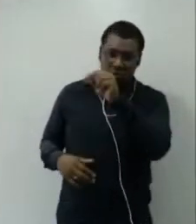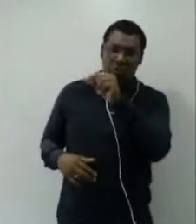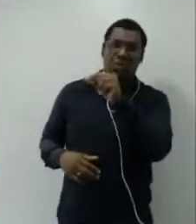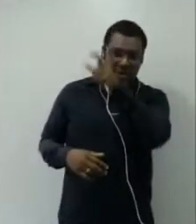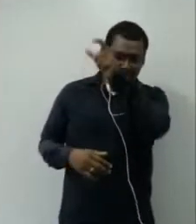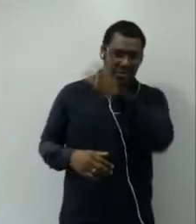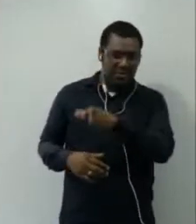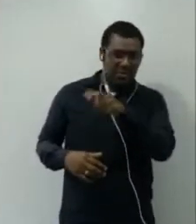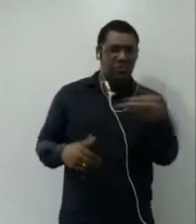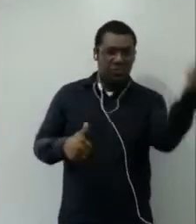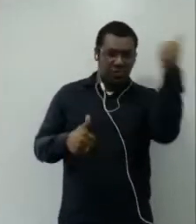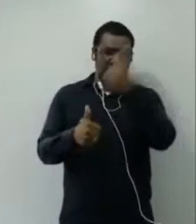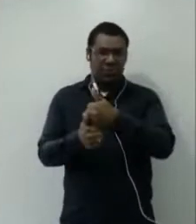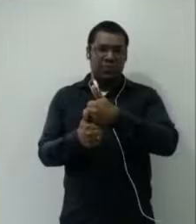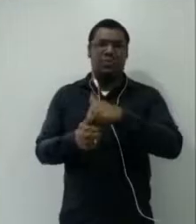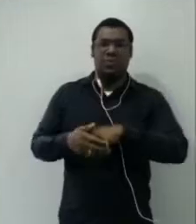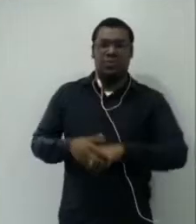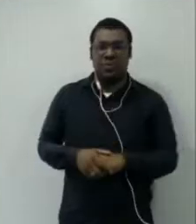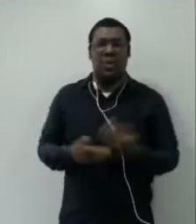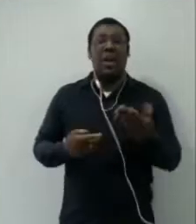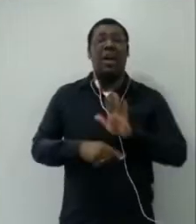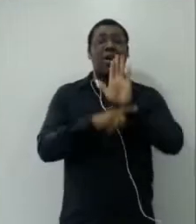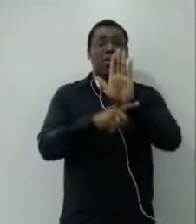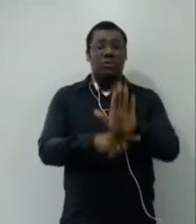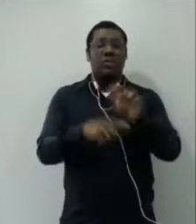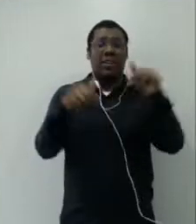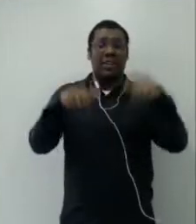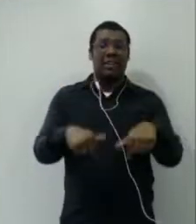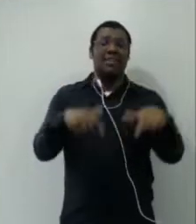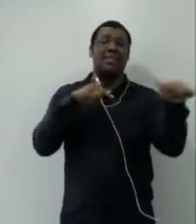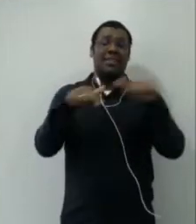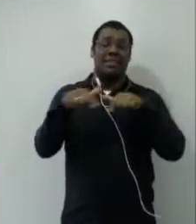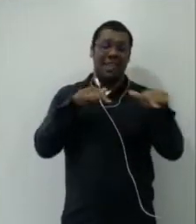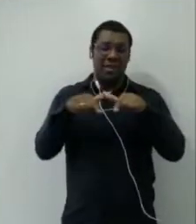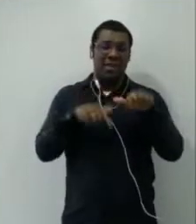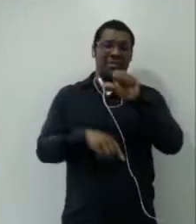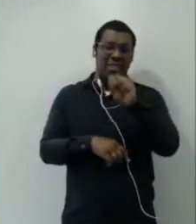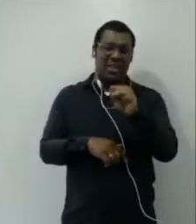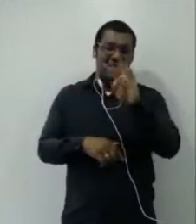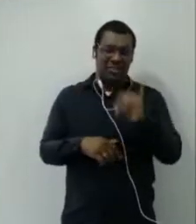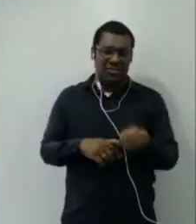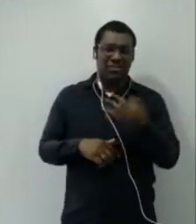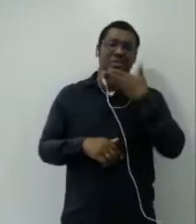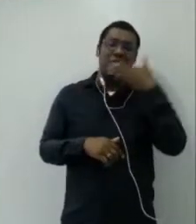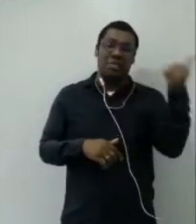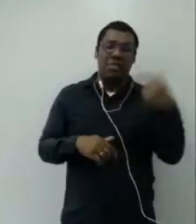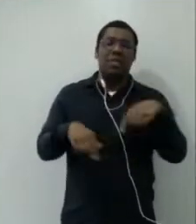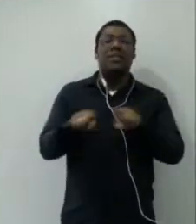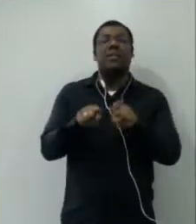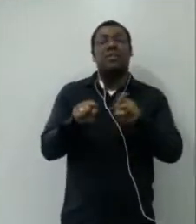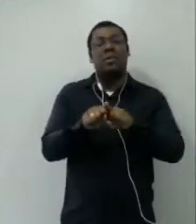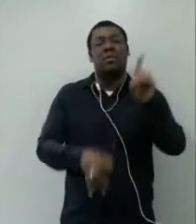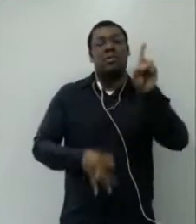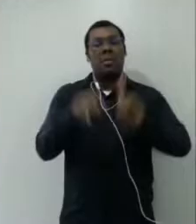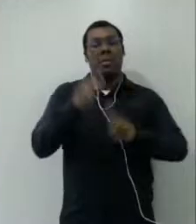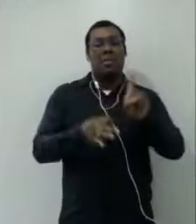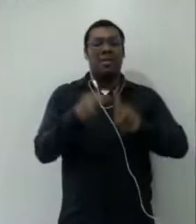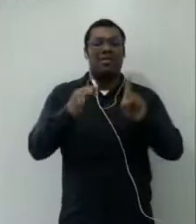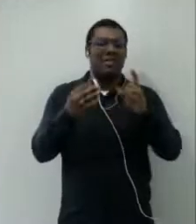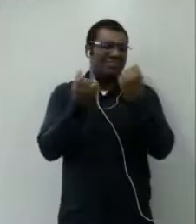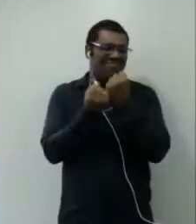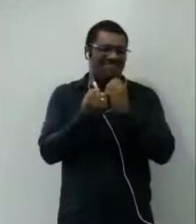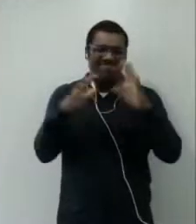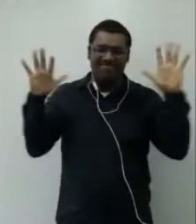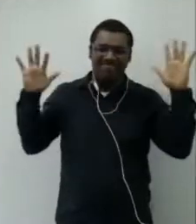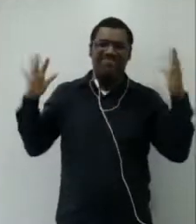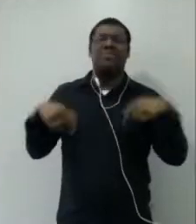sucesso e transformou aqui o nosso trabalho. Exerceu também um magistério com enorme brilho e deixou uma produção